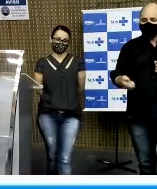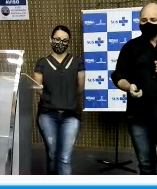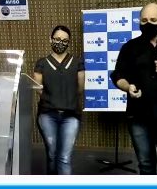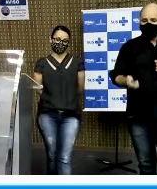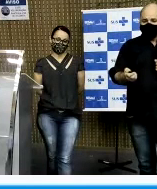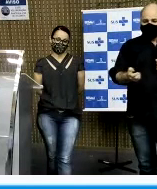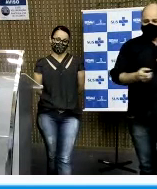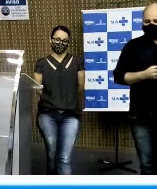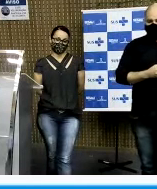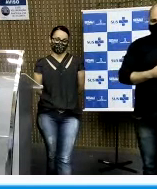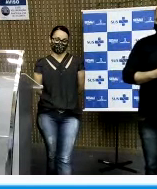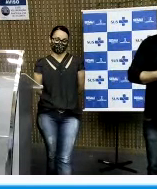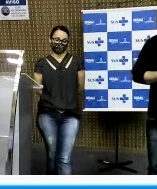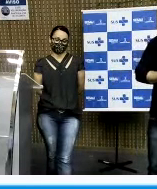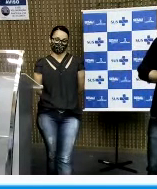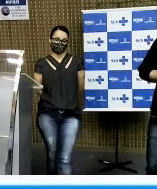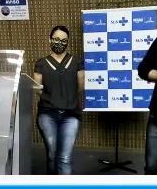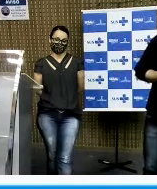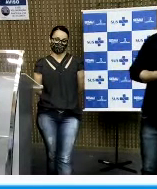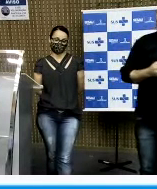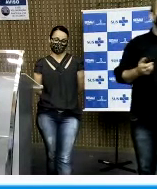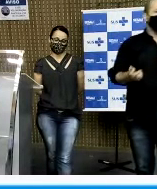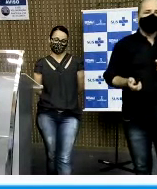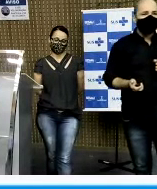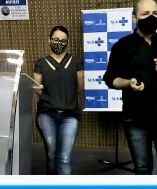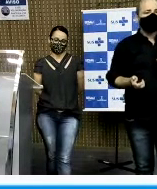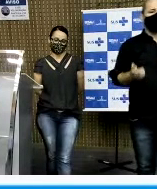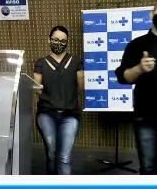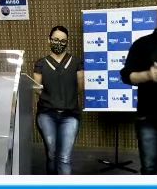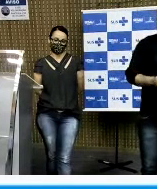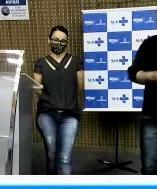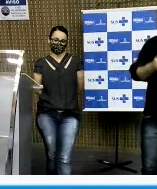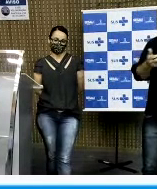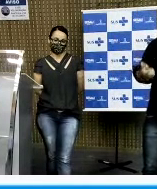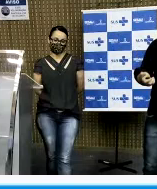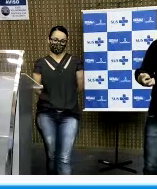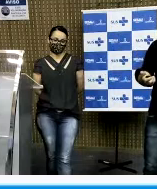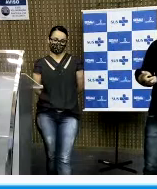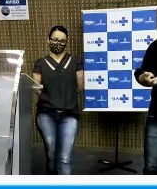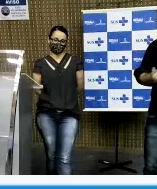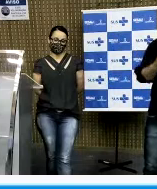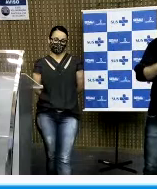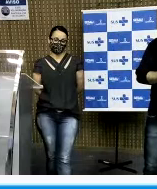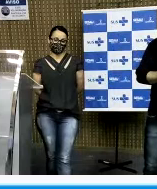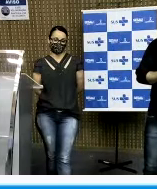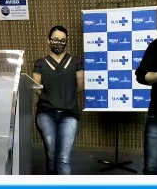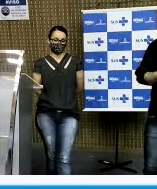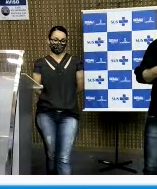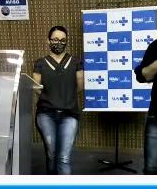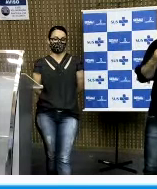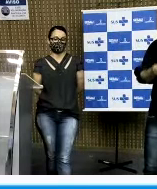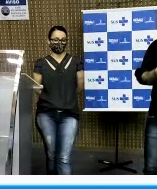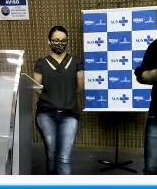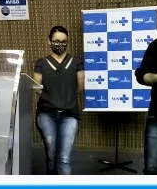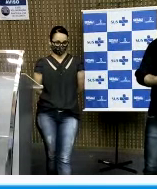demanda. O atendimento domiciliar pelo profissional odontólogo não houve, tá, em 2020, nem no primeiro semestre. Nós temos um profissional odontólogo